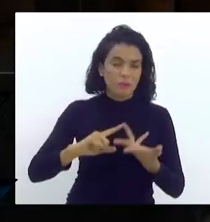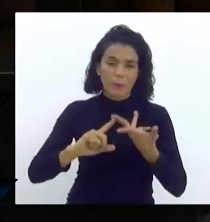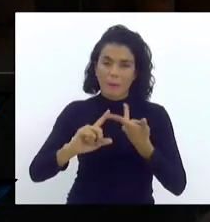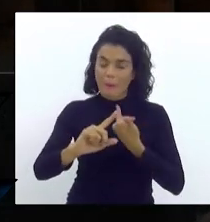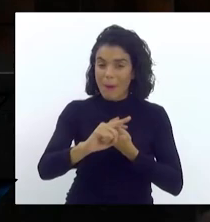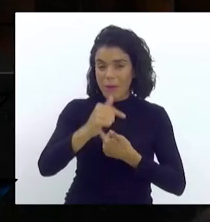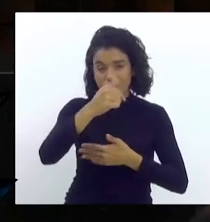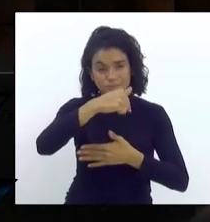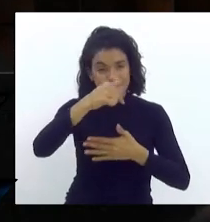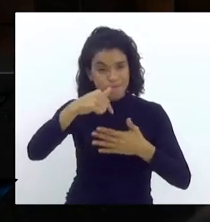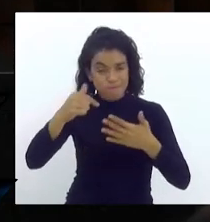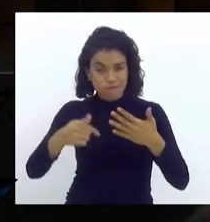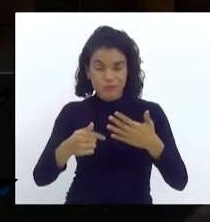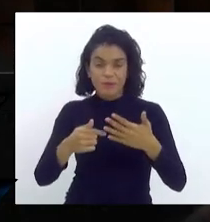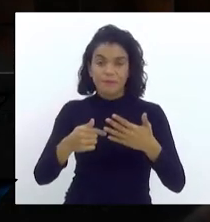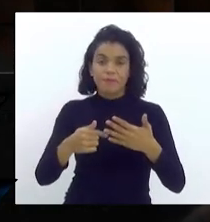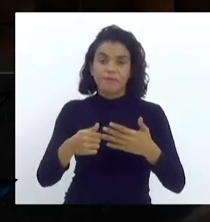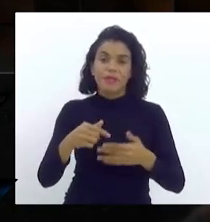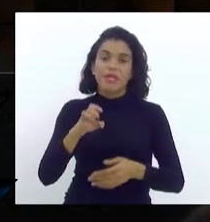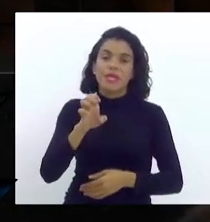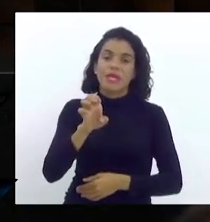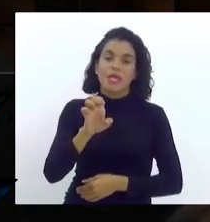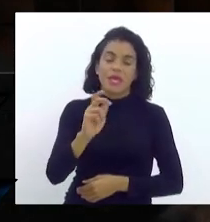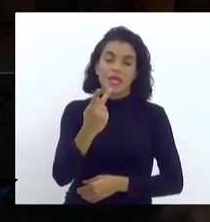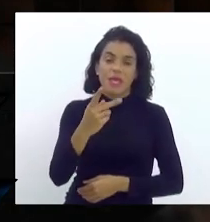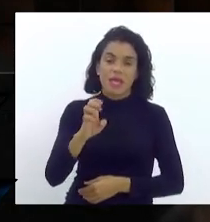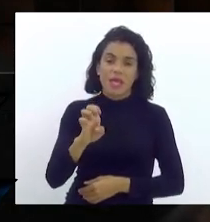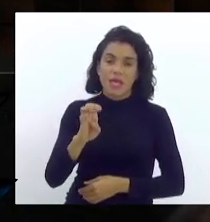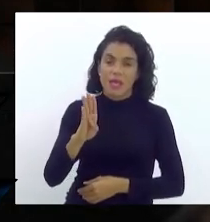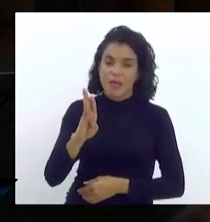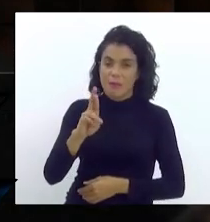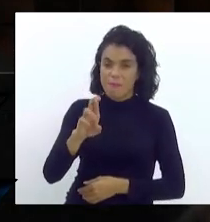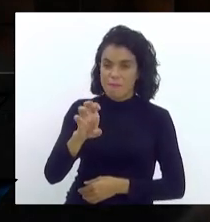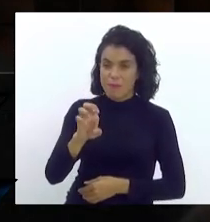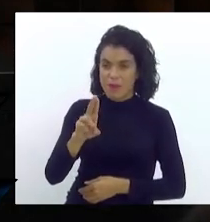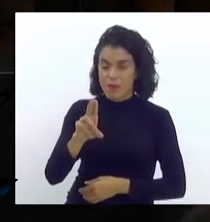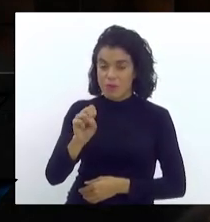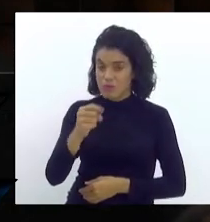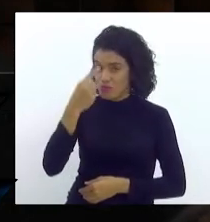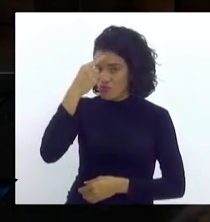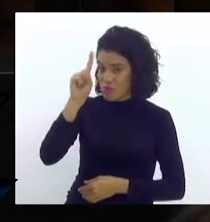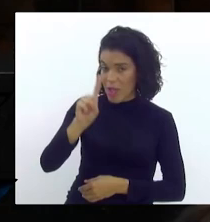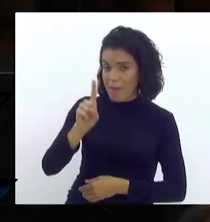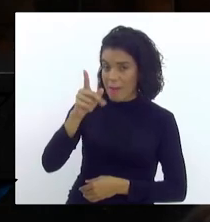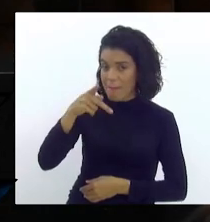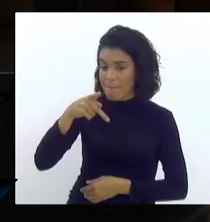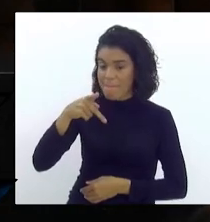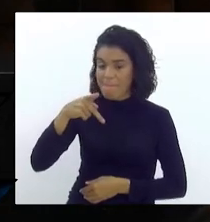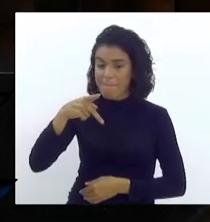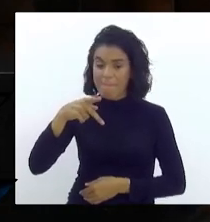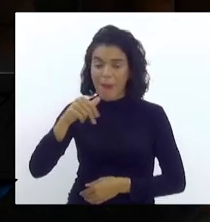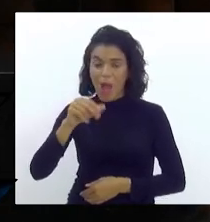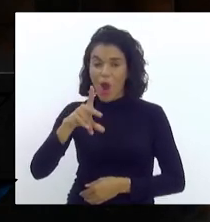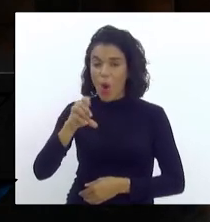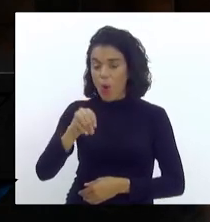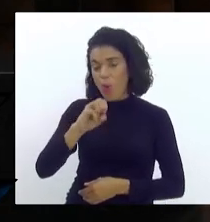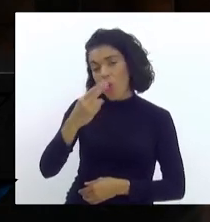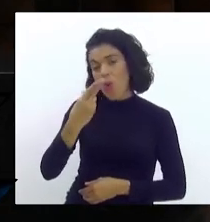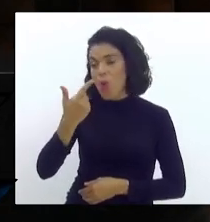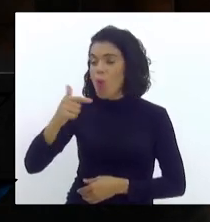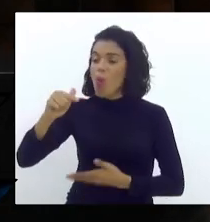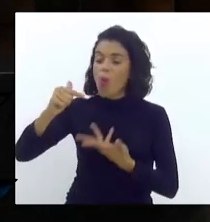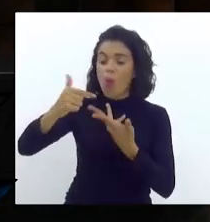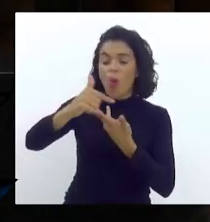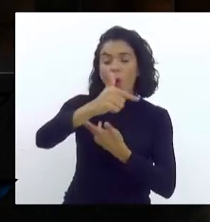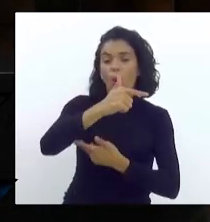Filemão e Hebreus, que não se sabe se foi Paulo ou outro que escreveu. Não tem bem definido